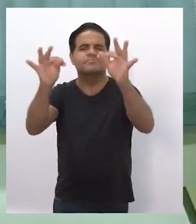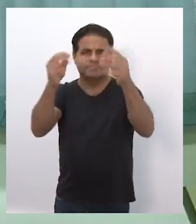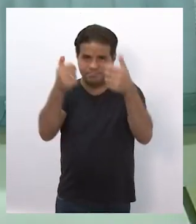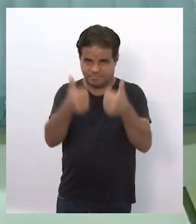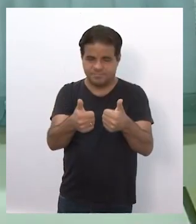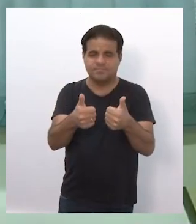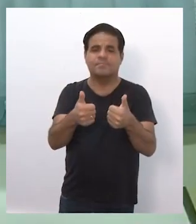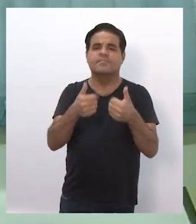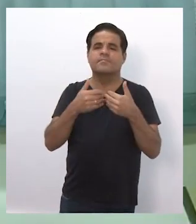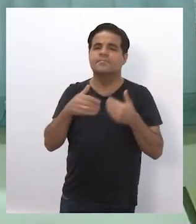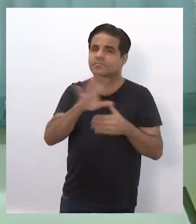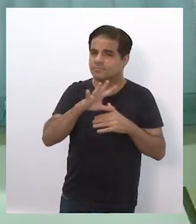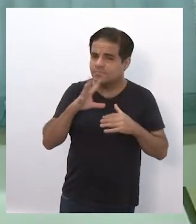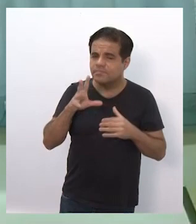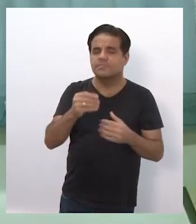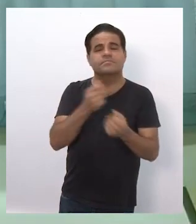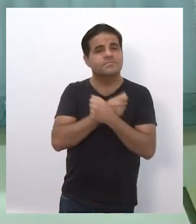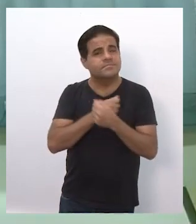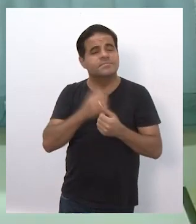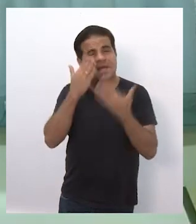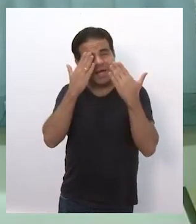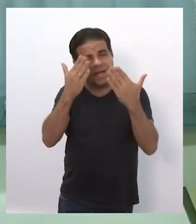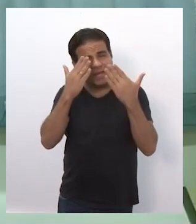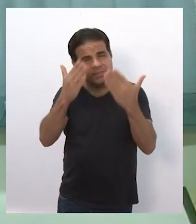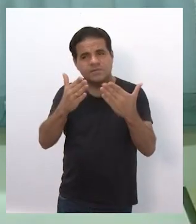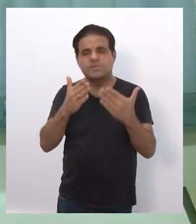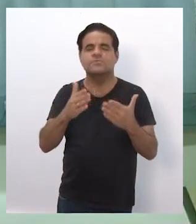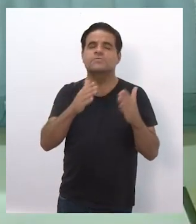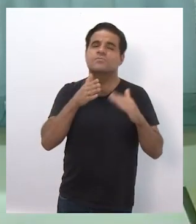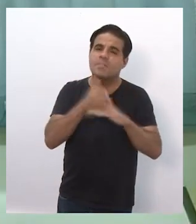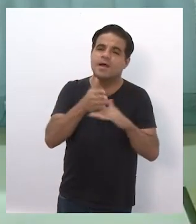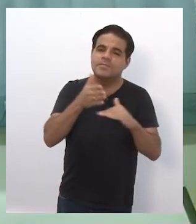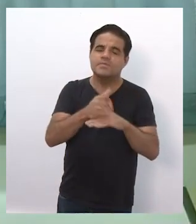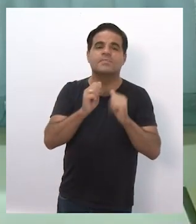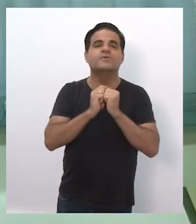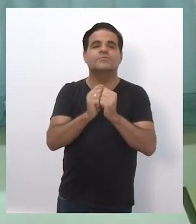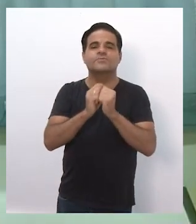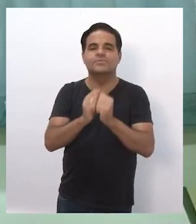um abraço a todos e eu agradeço, né, participar